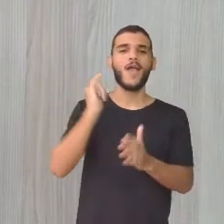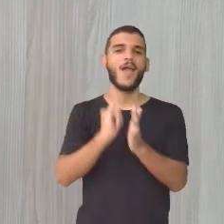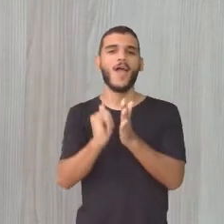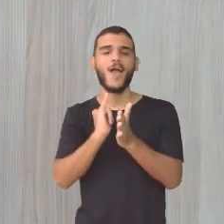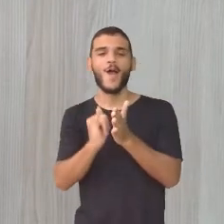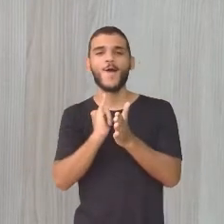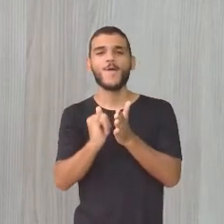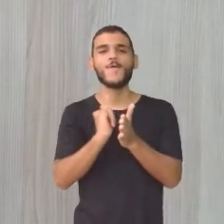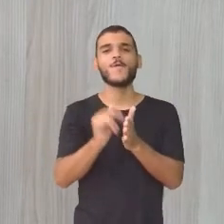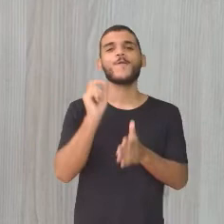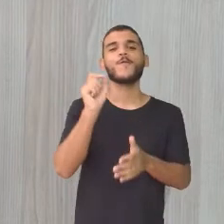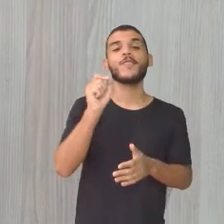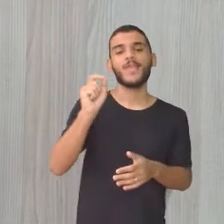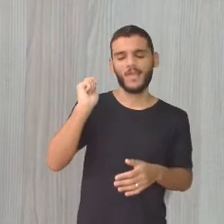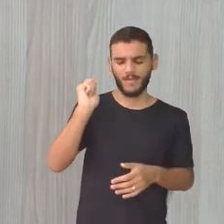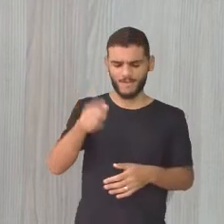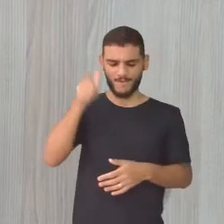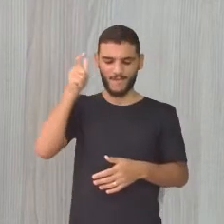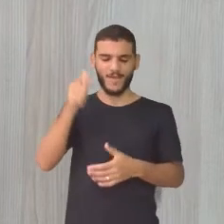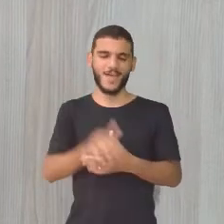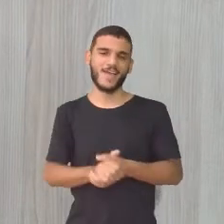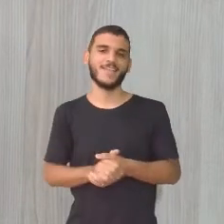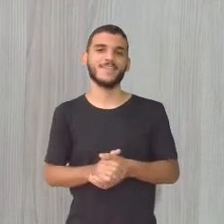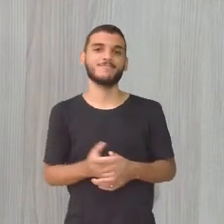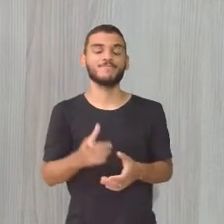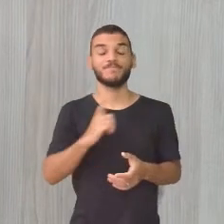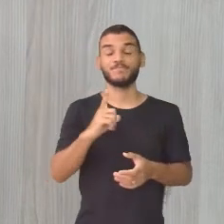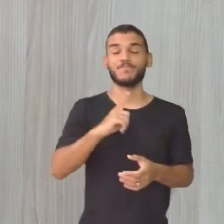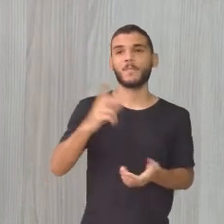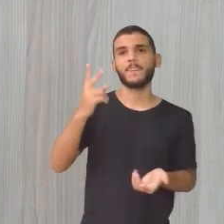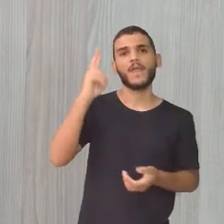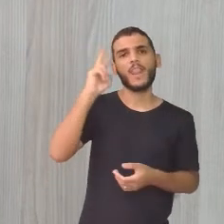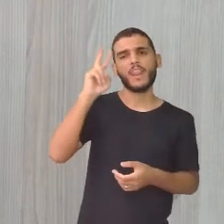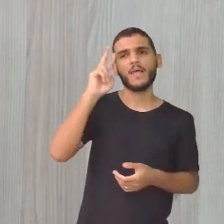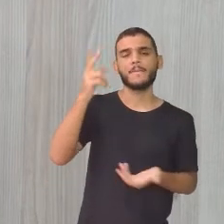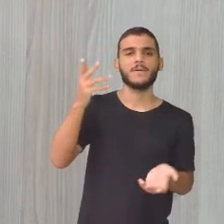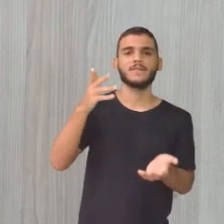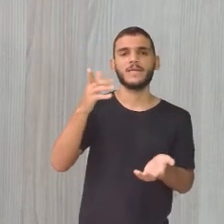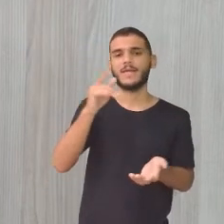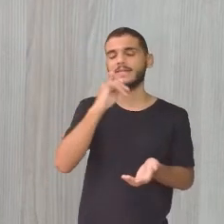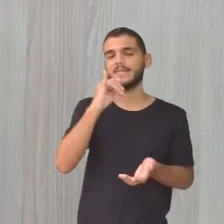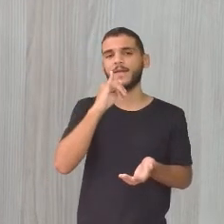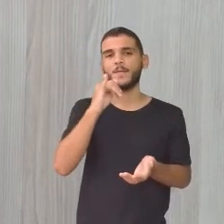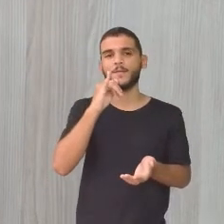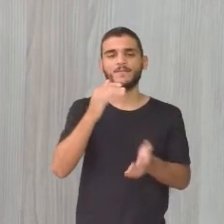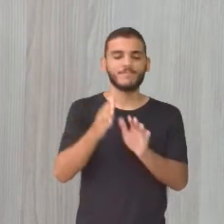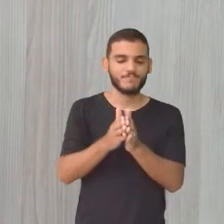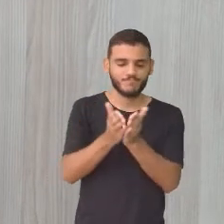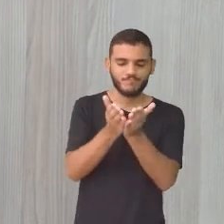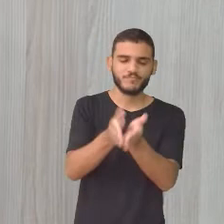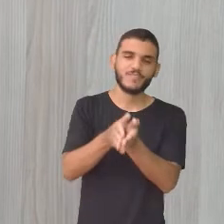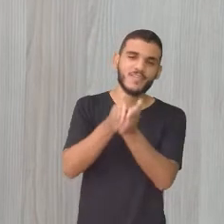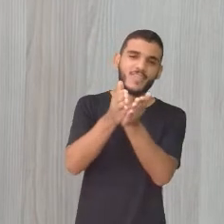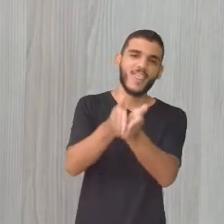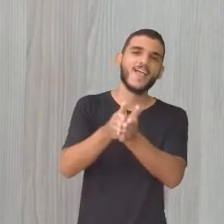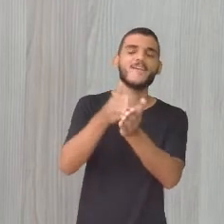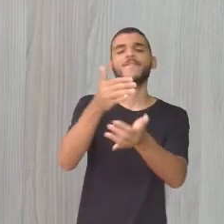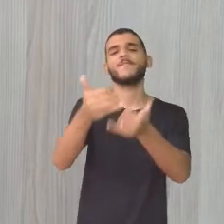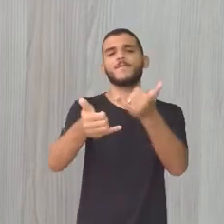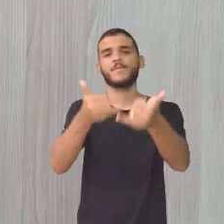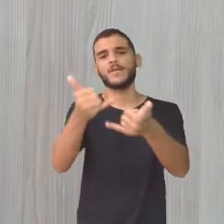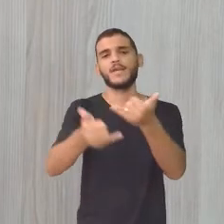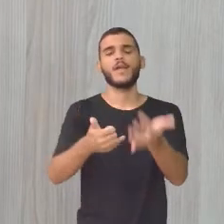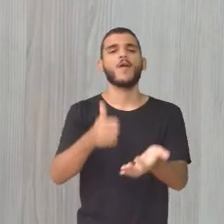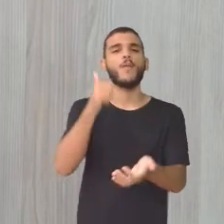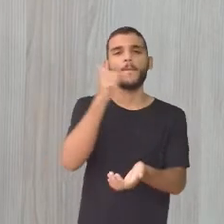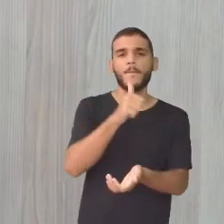também, que é muito forte. Você tem a própria lembrança de um navio de brinquedo. né? Sim. Em que a criança lá, o menininho e a menina sonham em